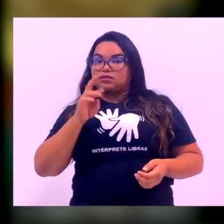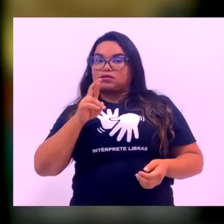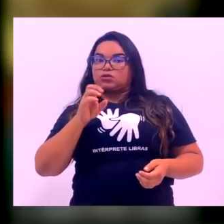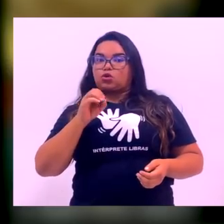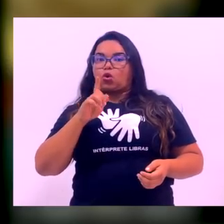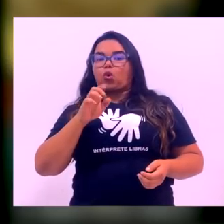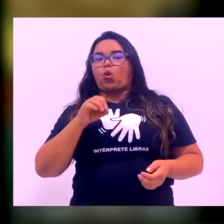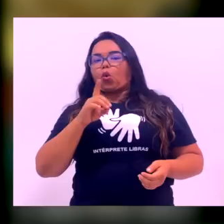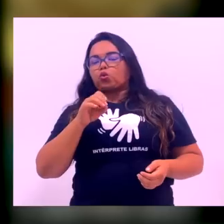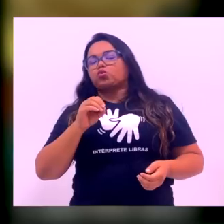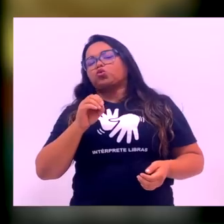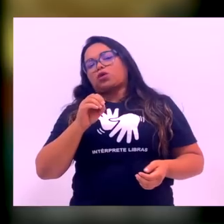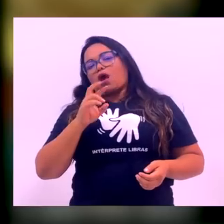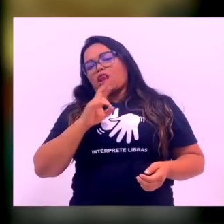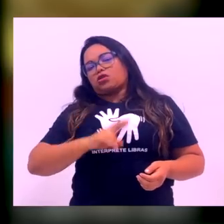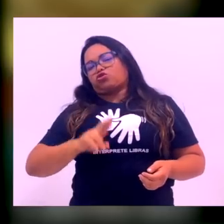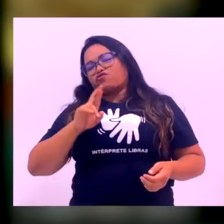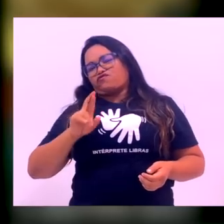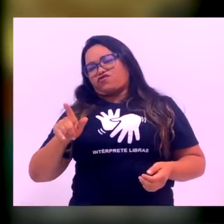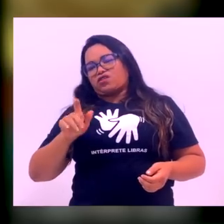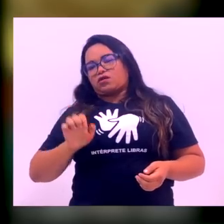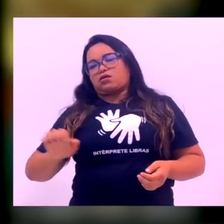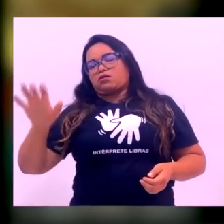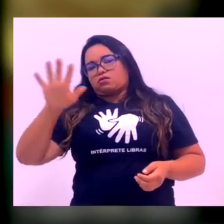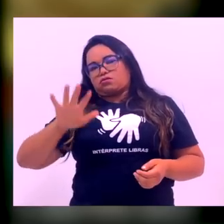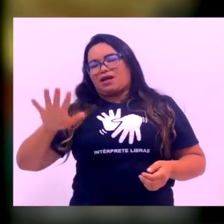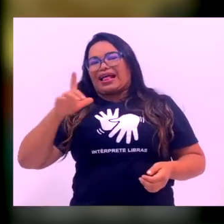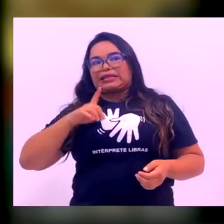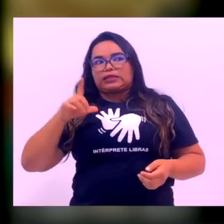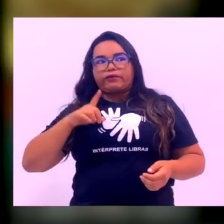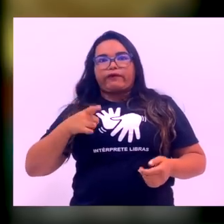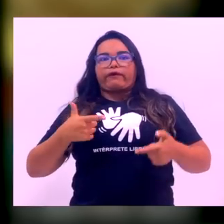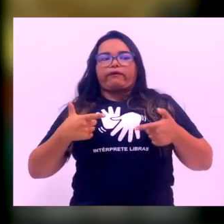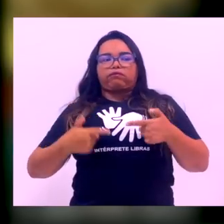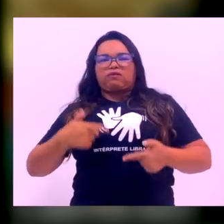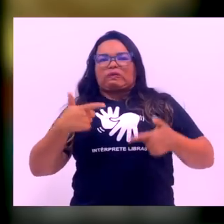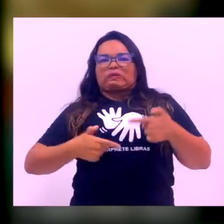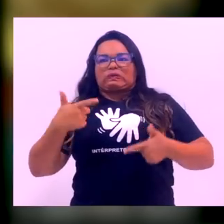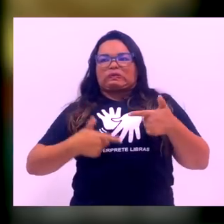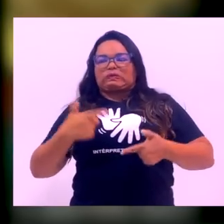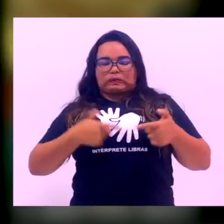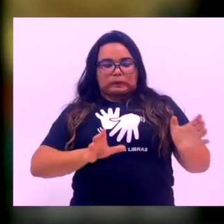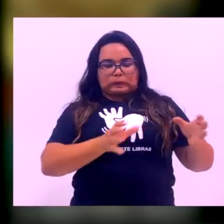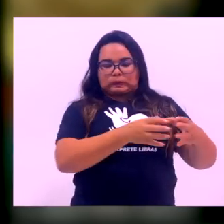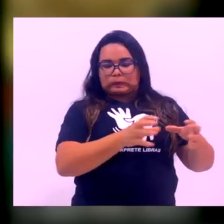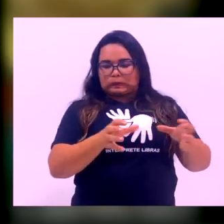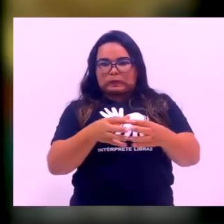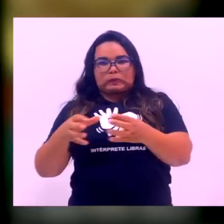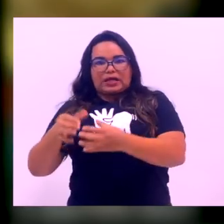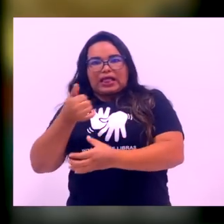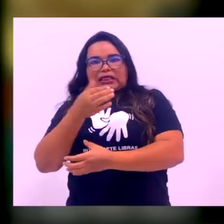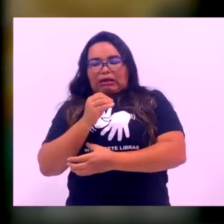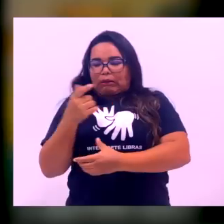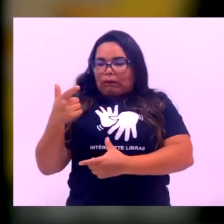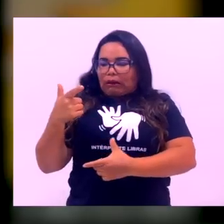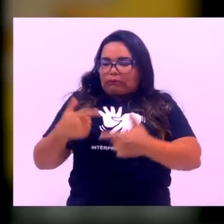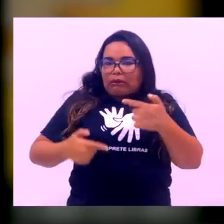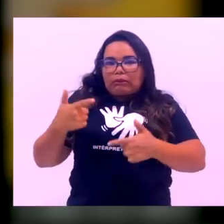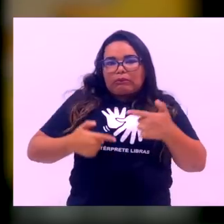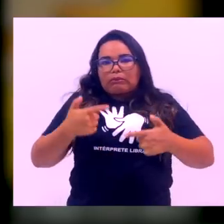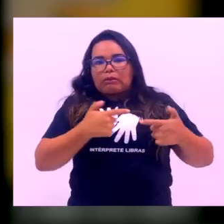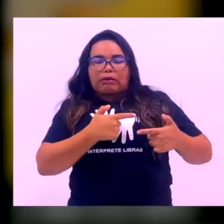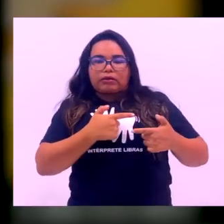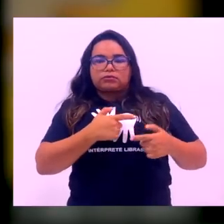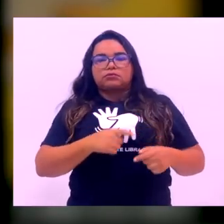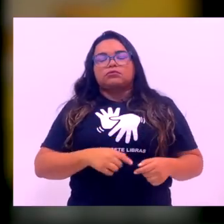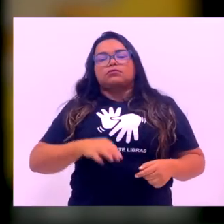pouco diferente do resto da Europa. E houve muitas guerras mesmo que foram travadas sobre